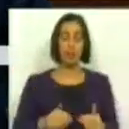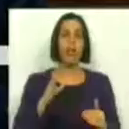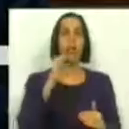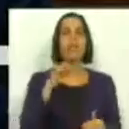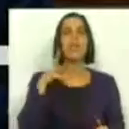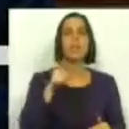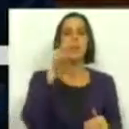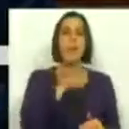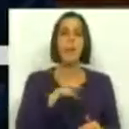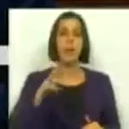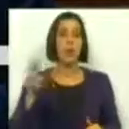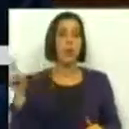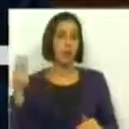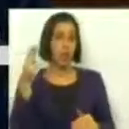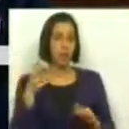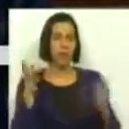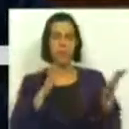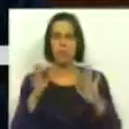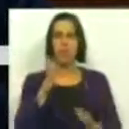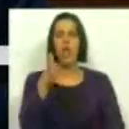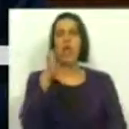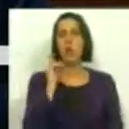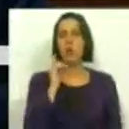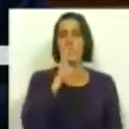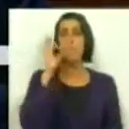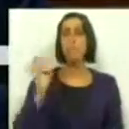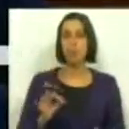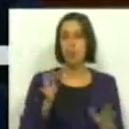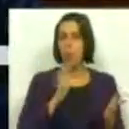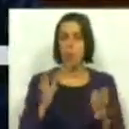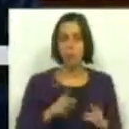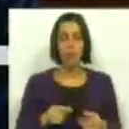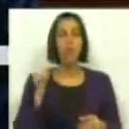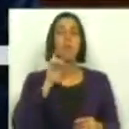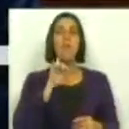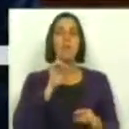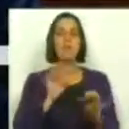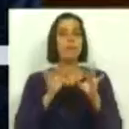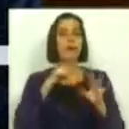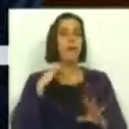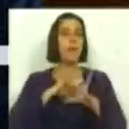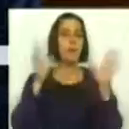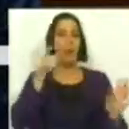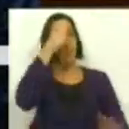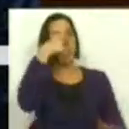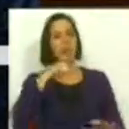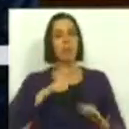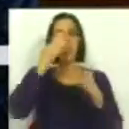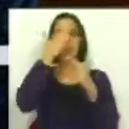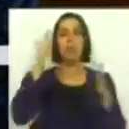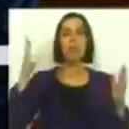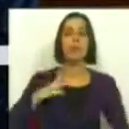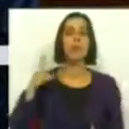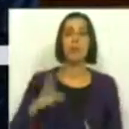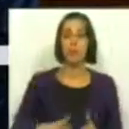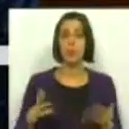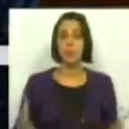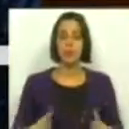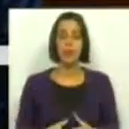de 10 mil milhões de euros, quase 12%, um montante sem precedentes na história da democracia